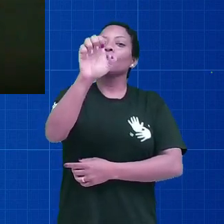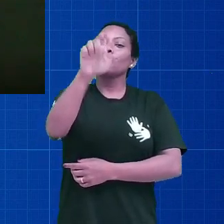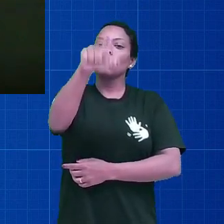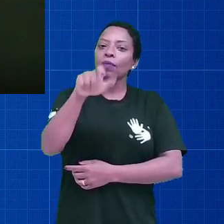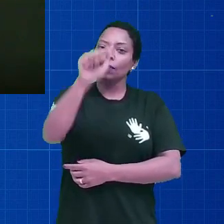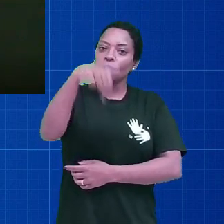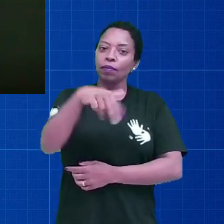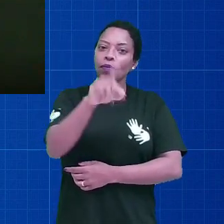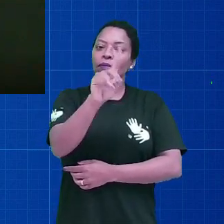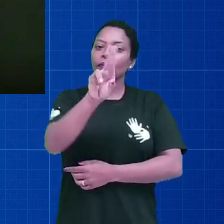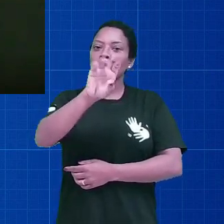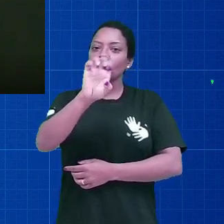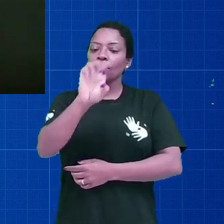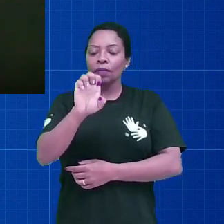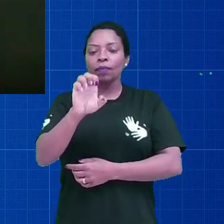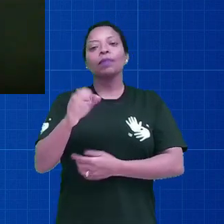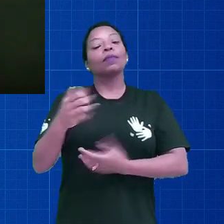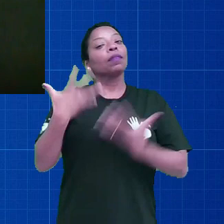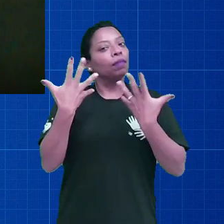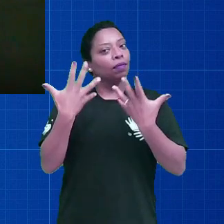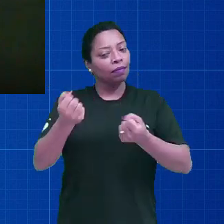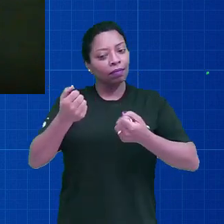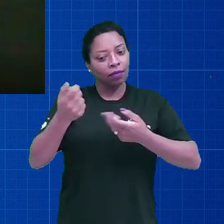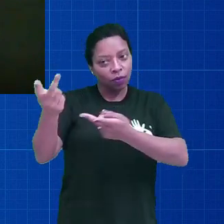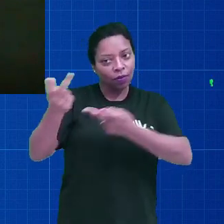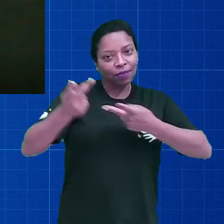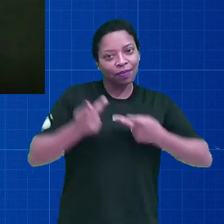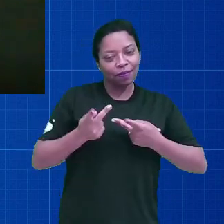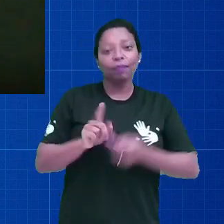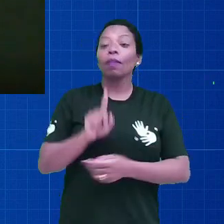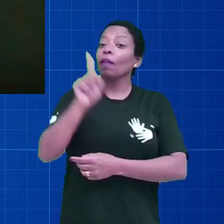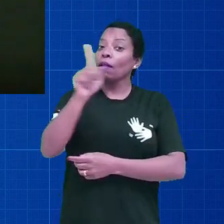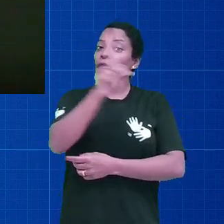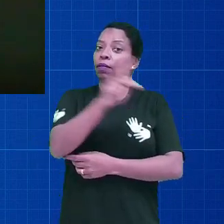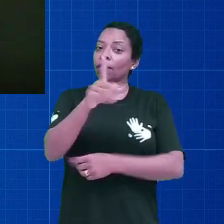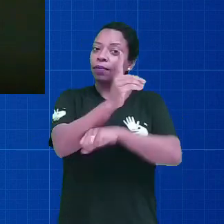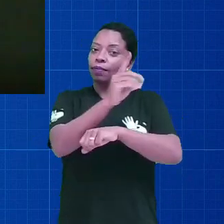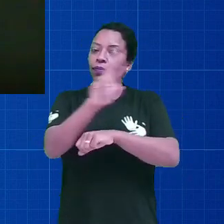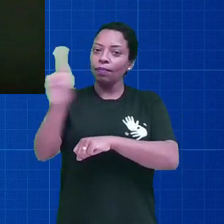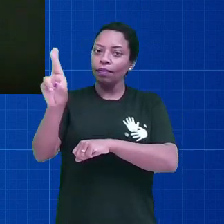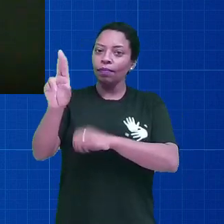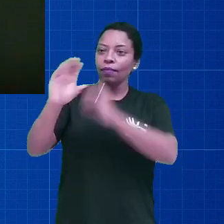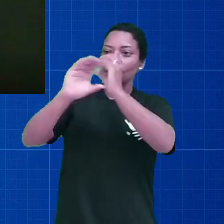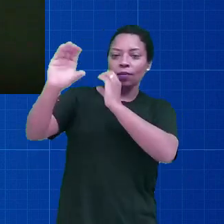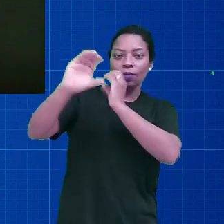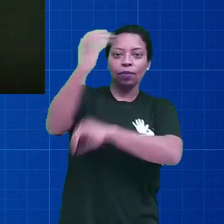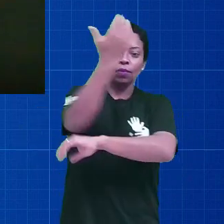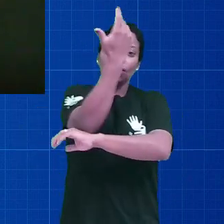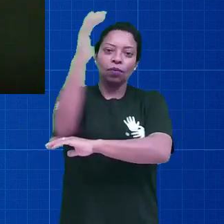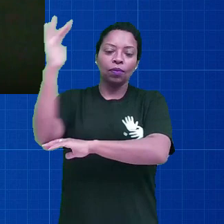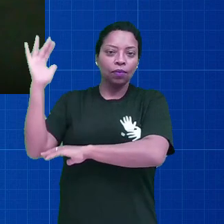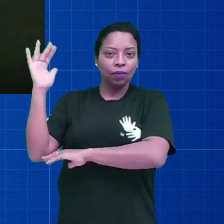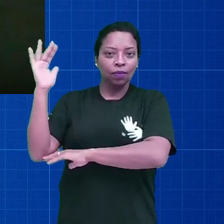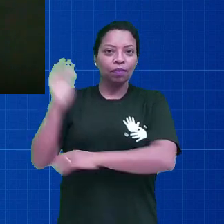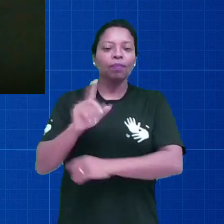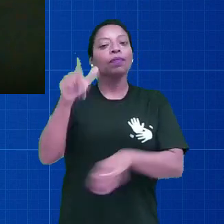que prontamente aceitou o nosso convite. O professor doutor, ele é engenheiro florestal, e